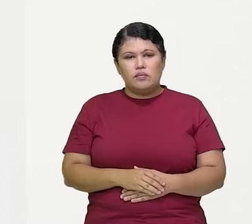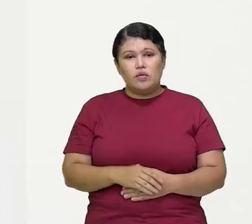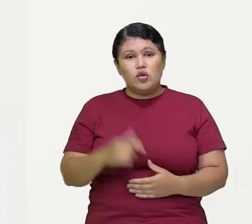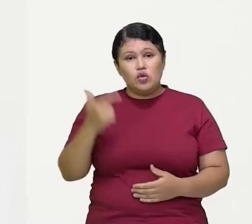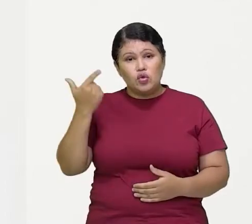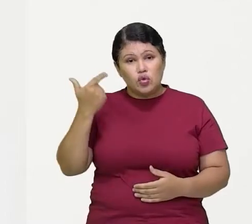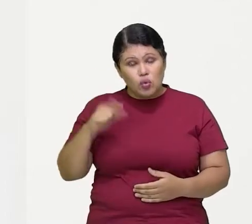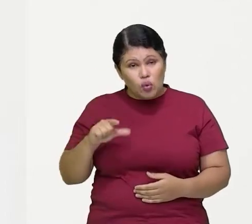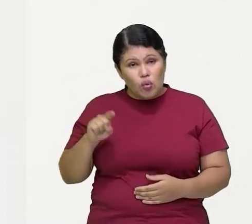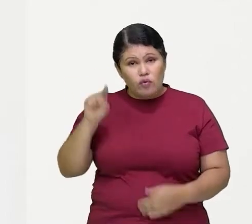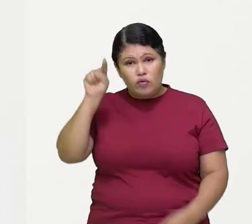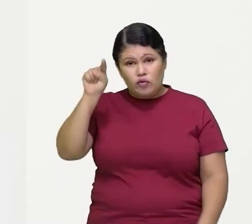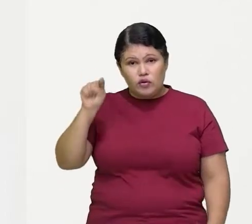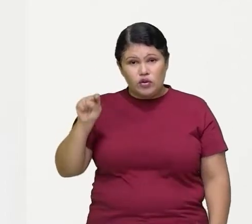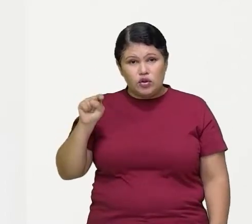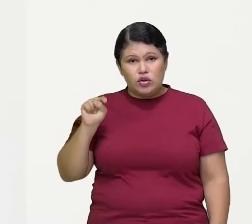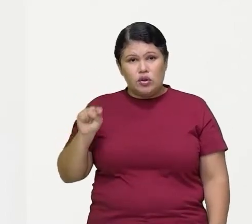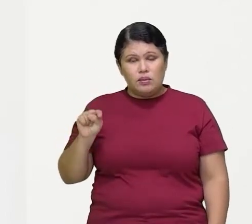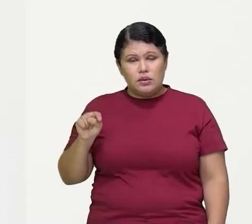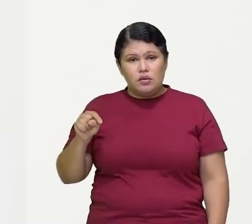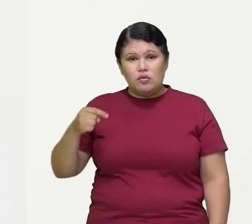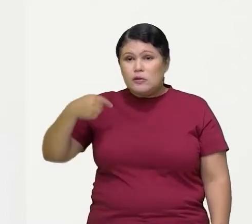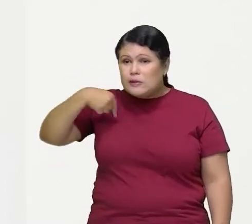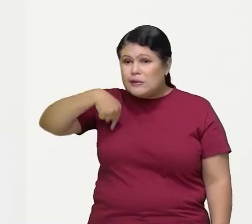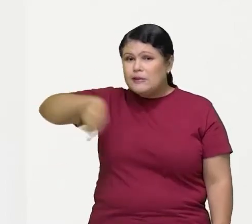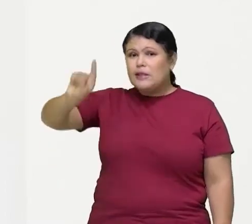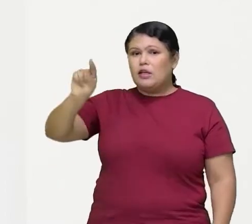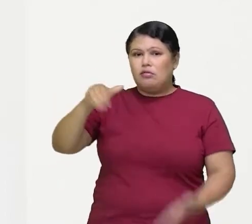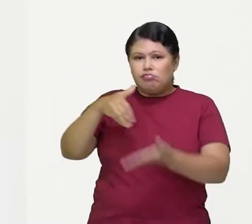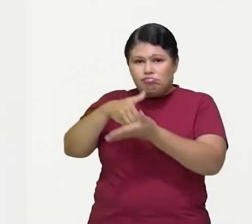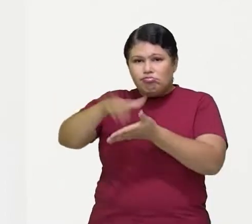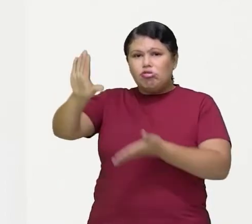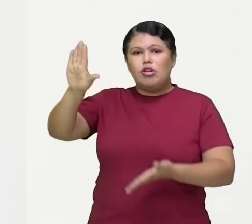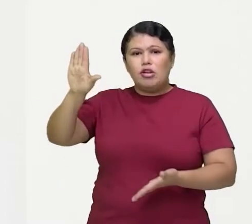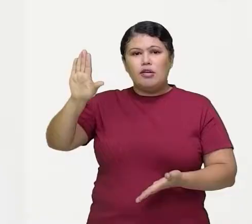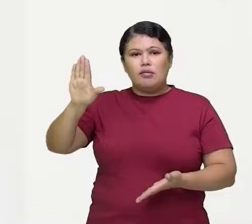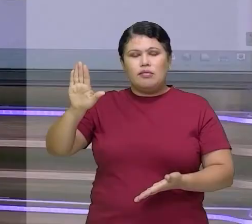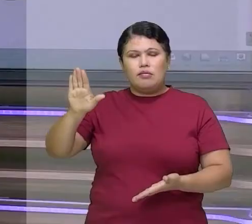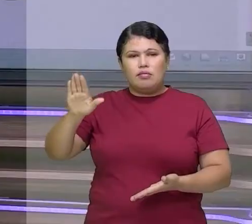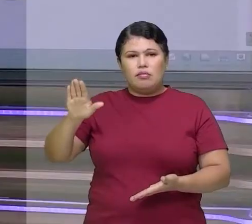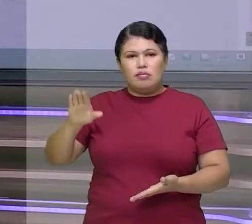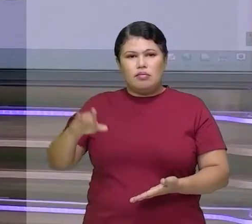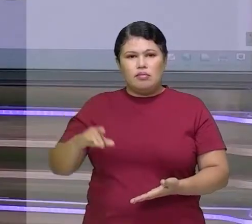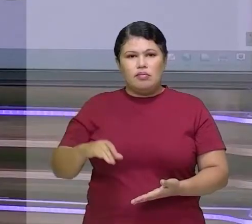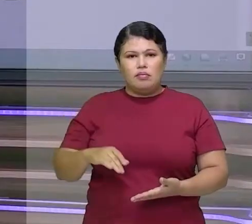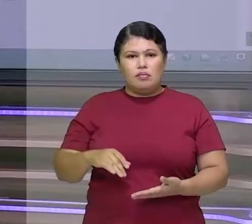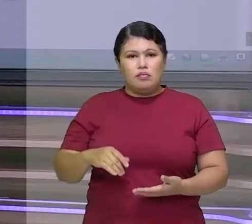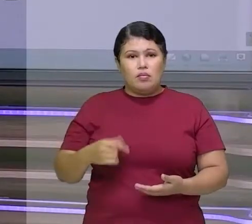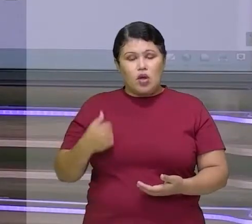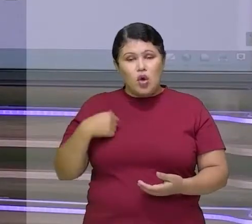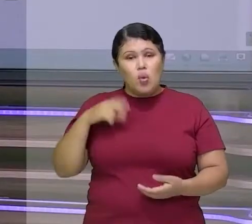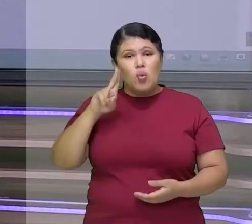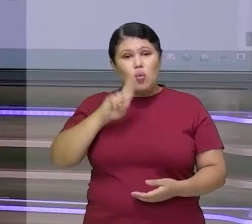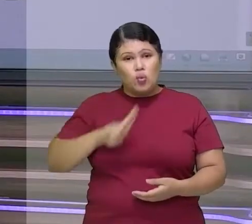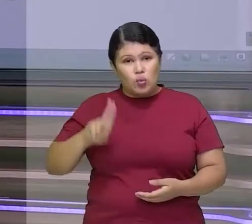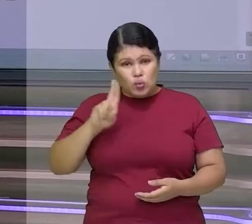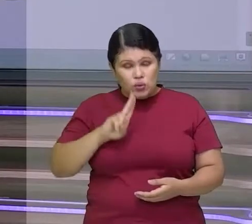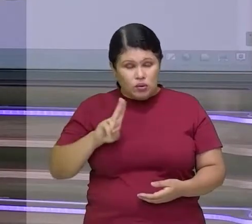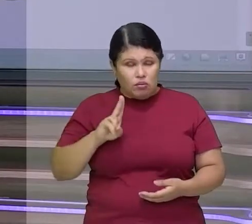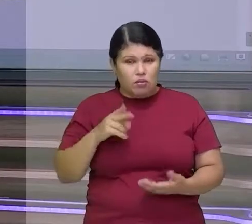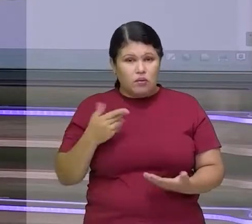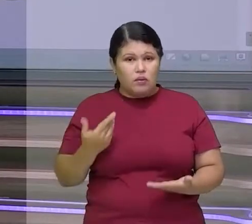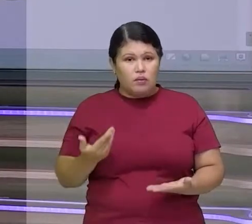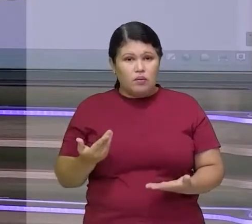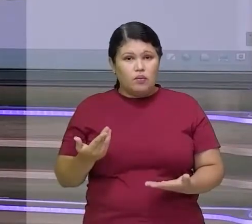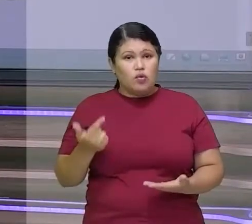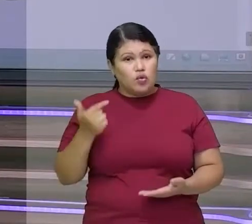Novamente o sinal de pontuação da exclamação. Saia já daqui. Usei novamente,